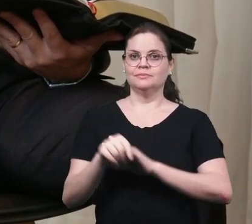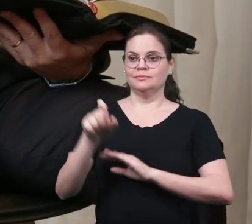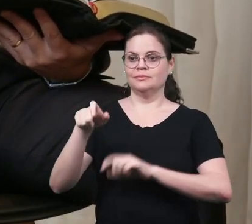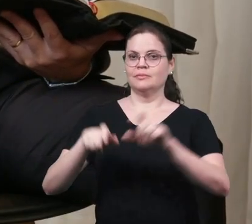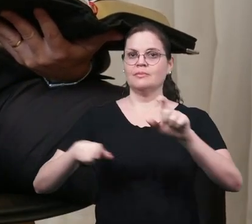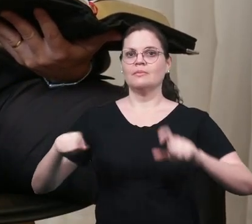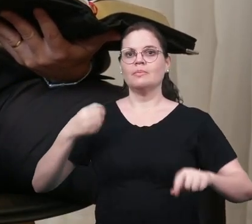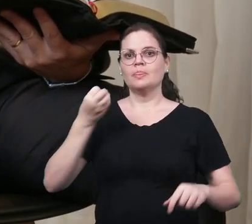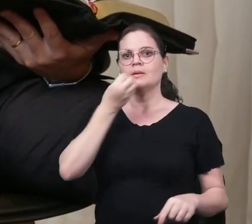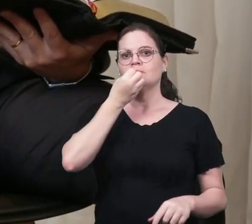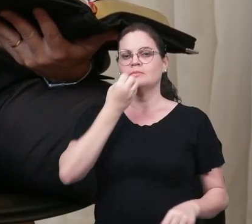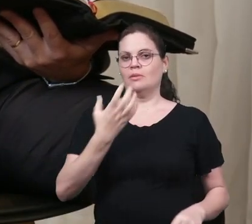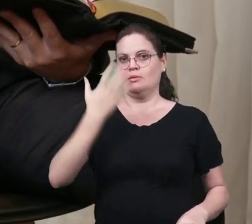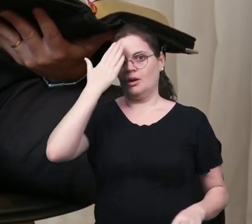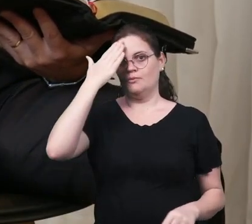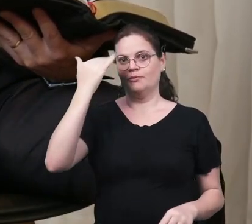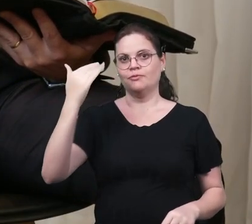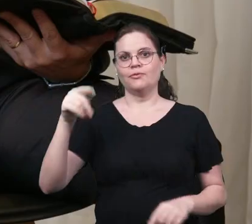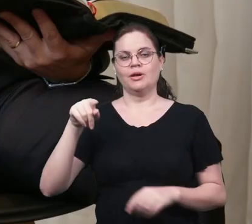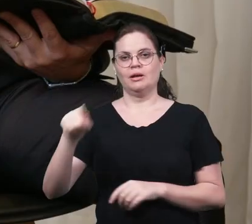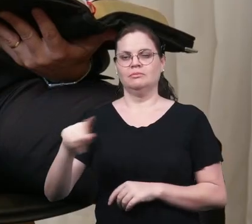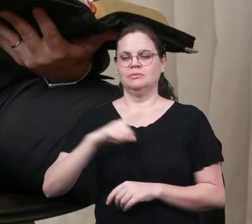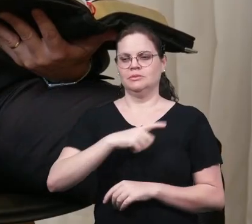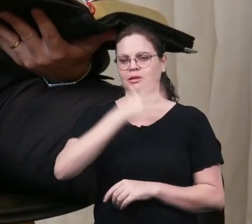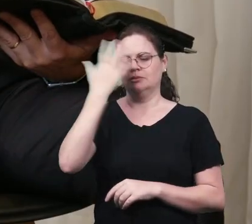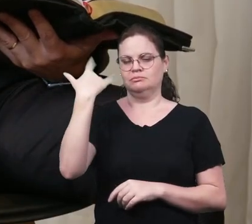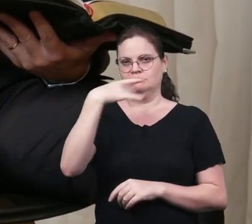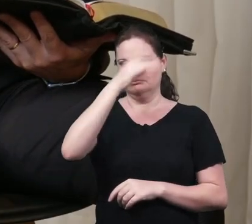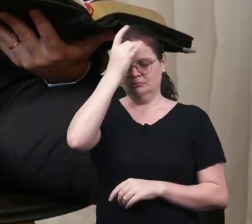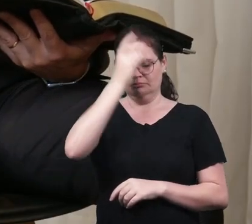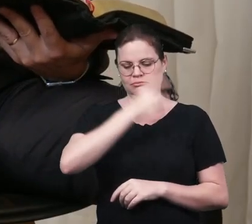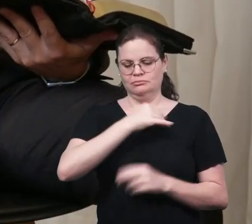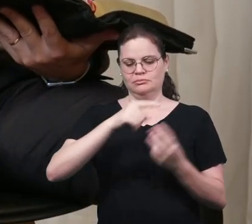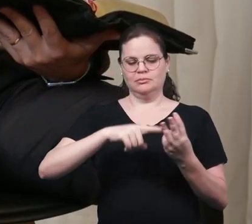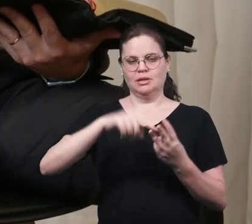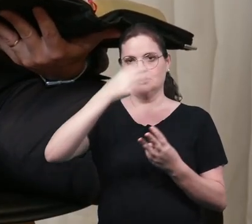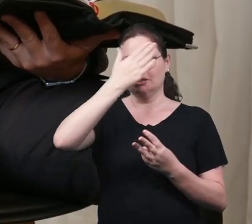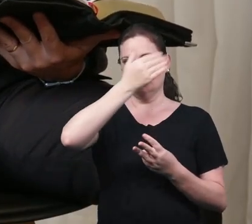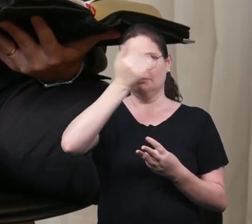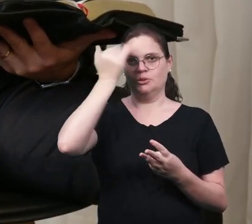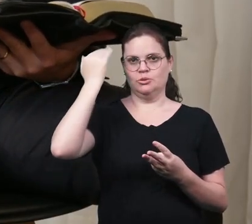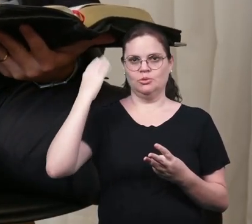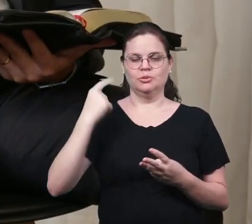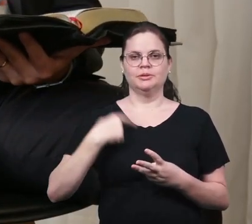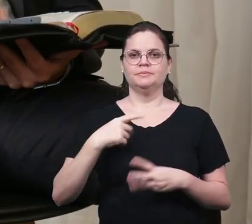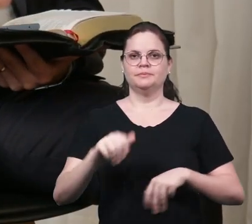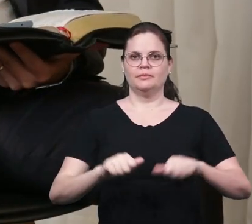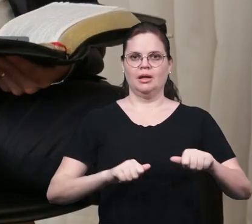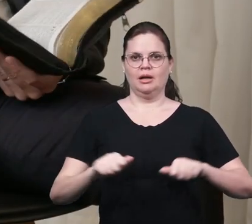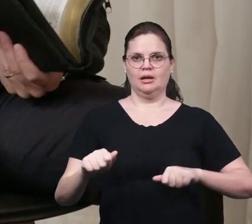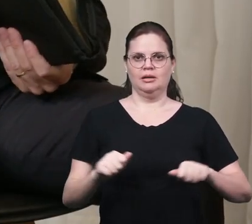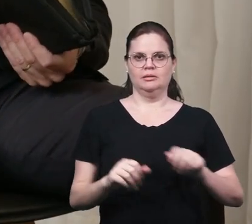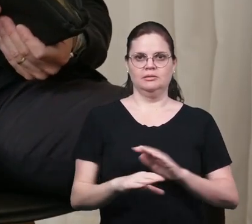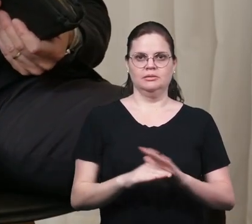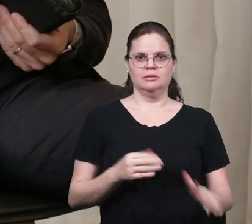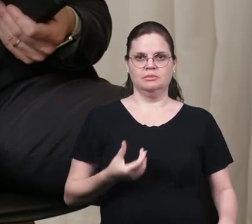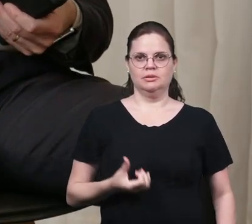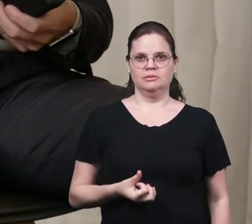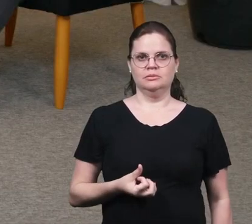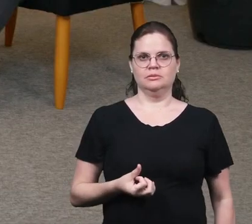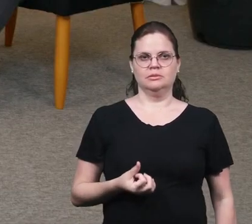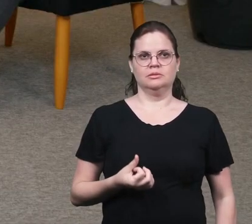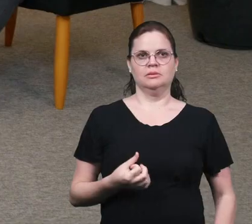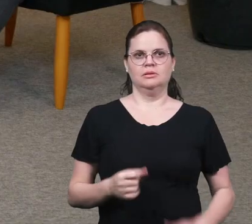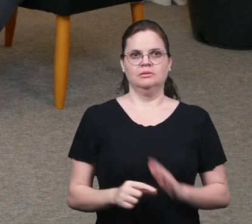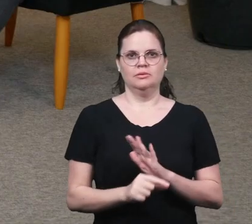homens de boa reputação, cheios do Espírito e de sabedoria. Vemos lá em Atos, no capítulo 6,